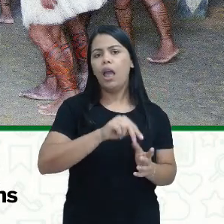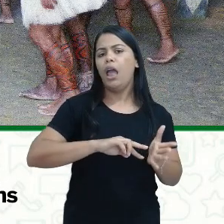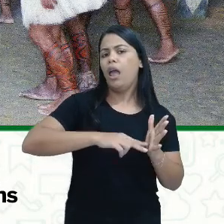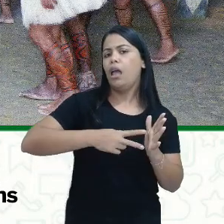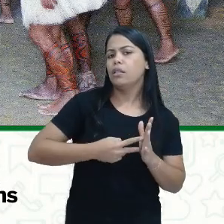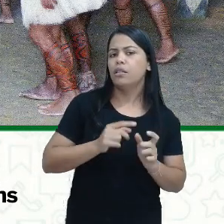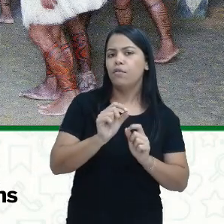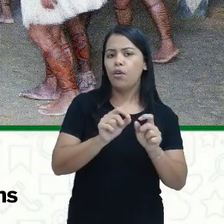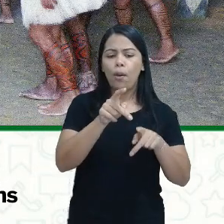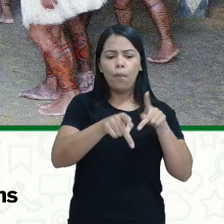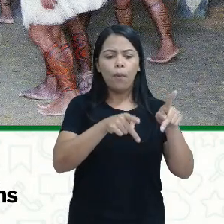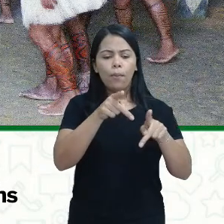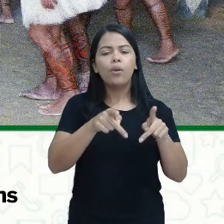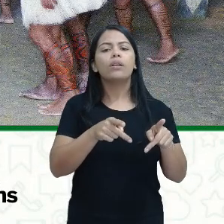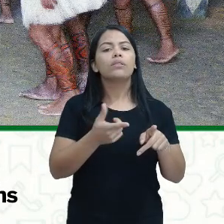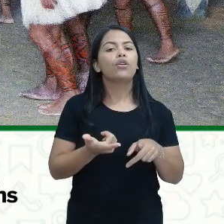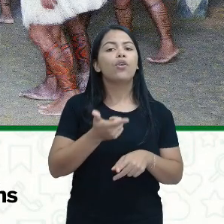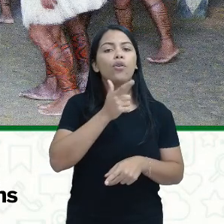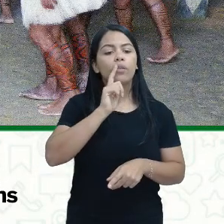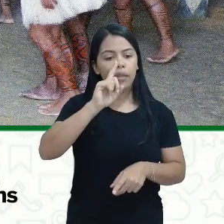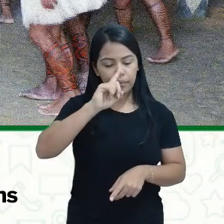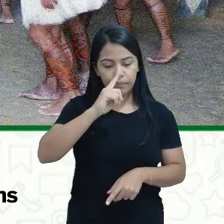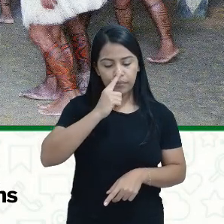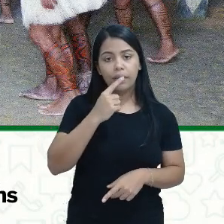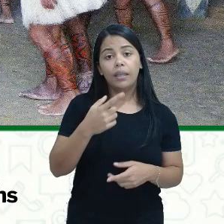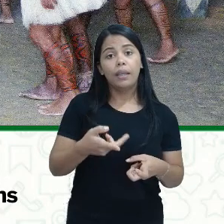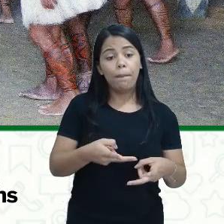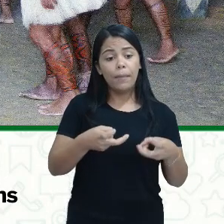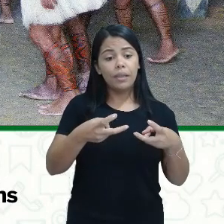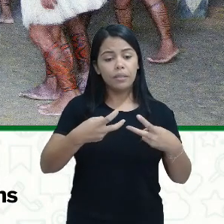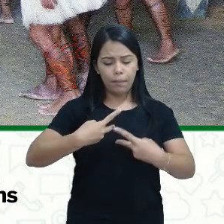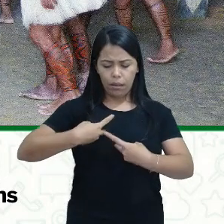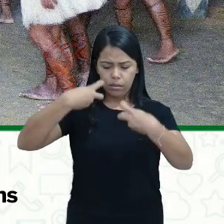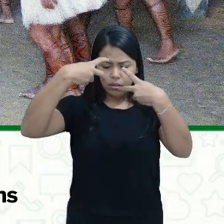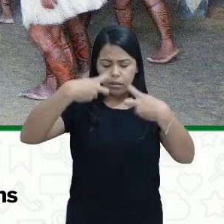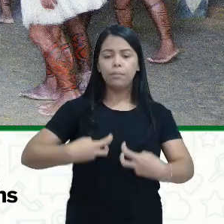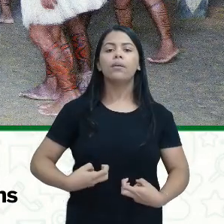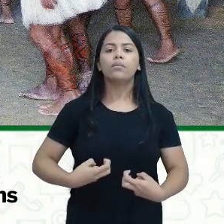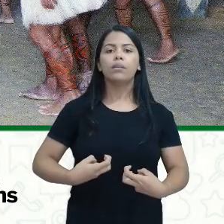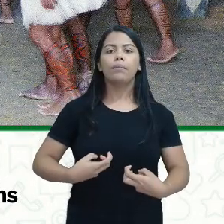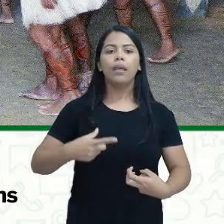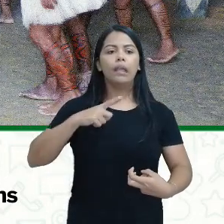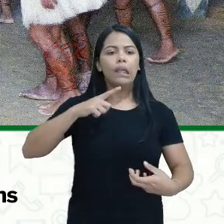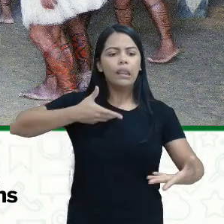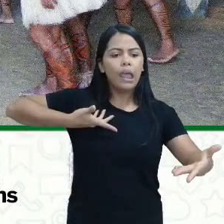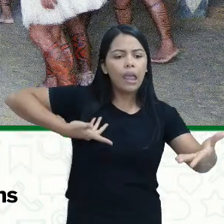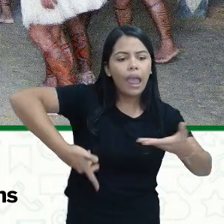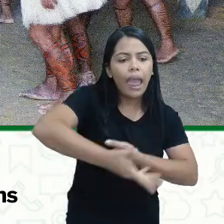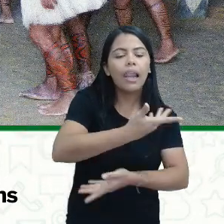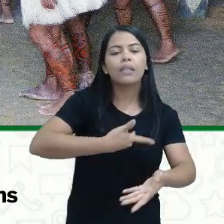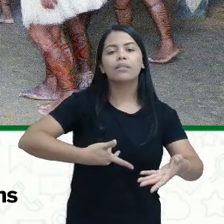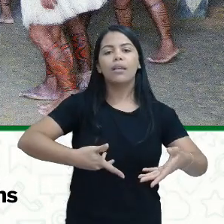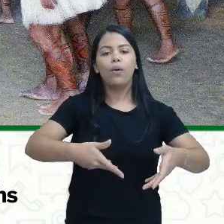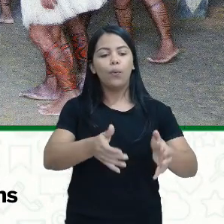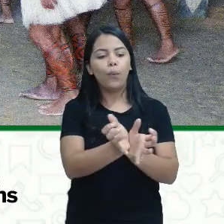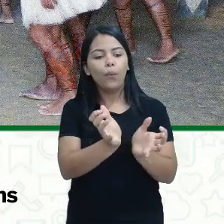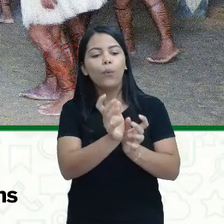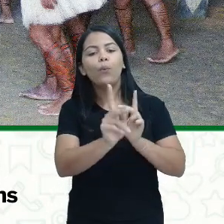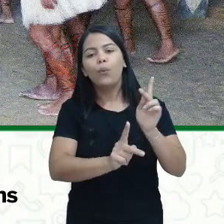identificarem porque reconhecem uma ligação com grupos